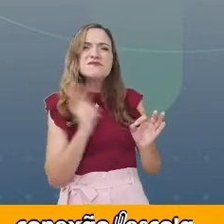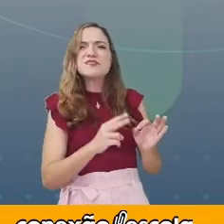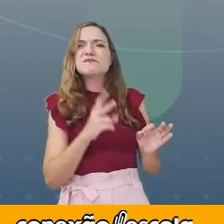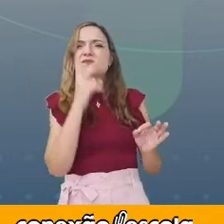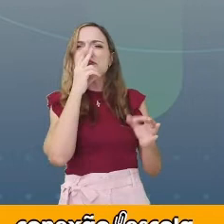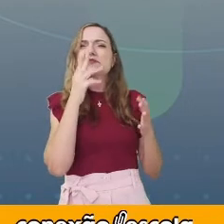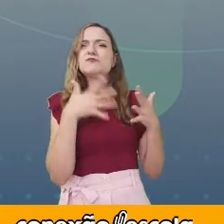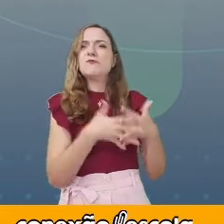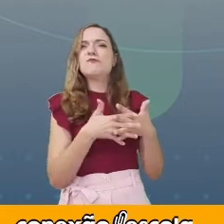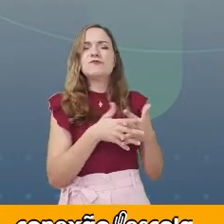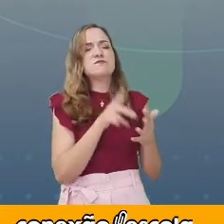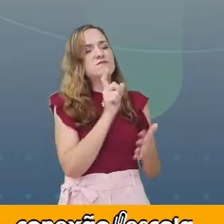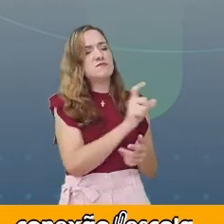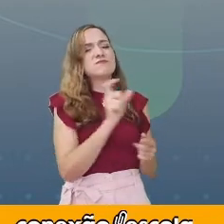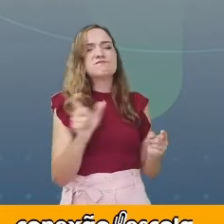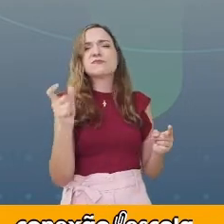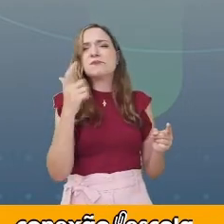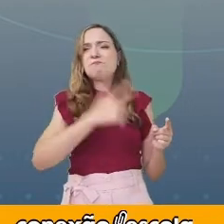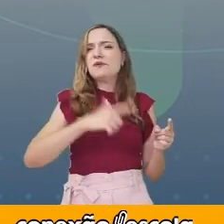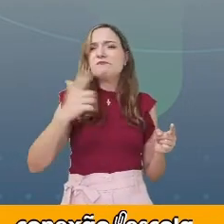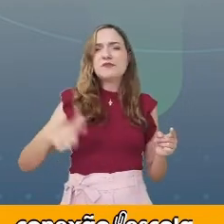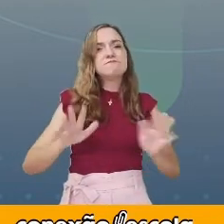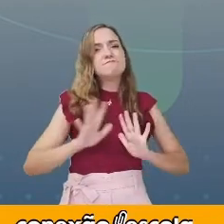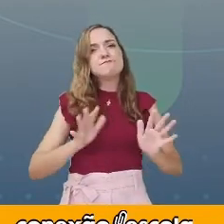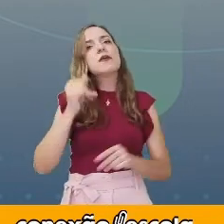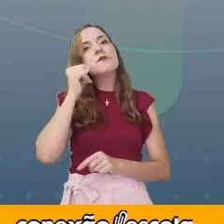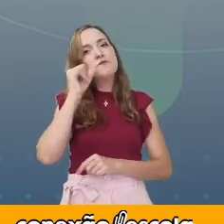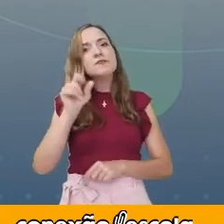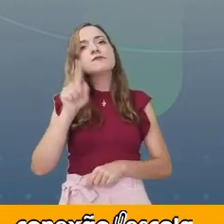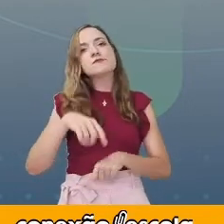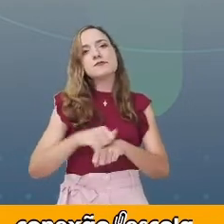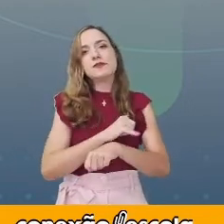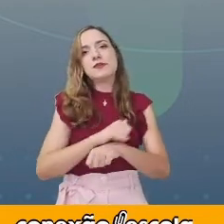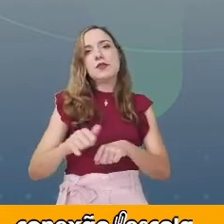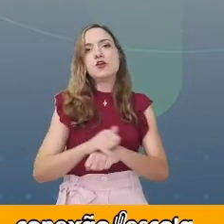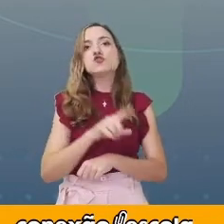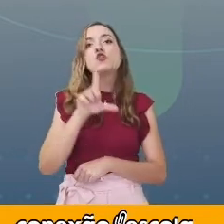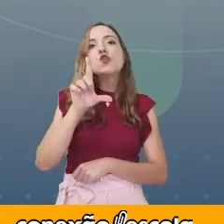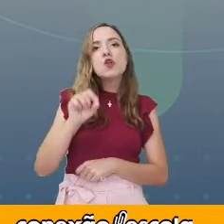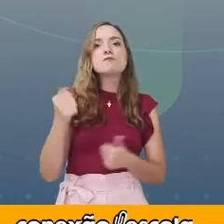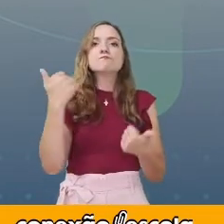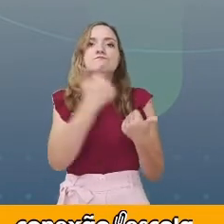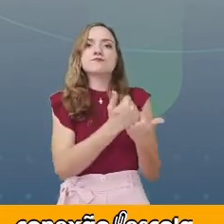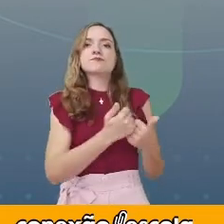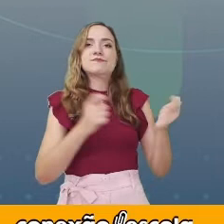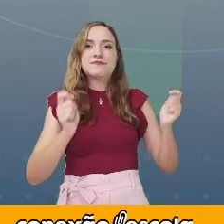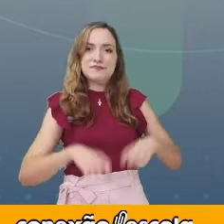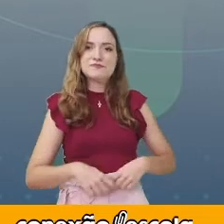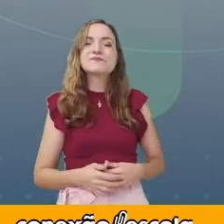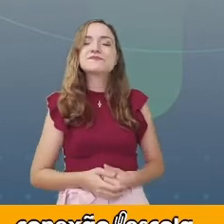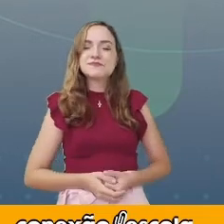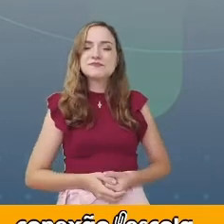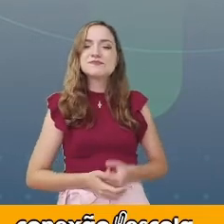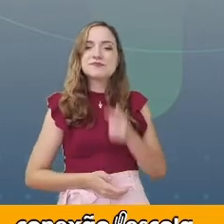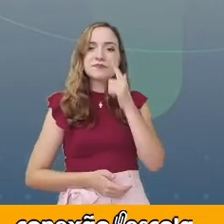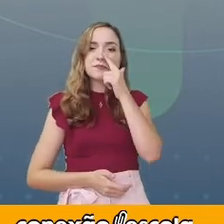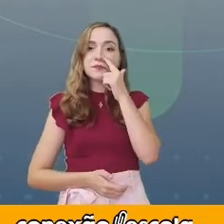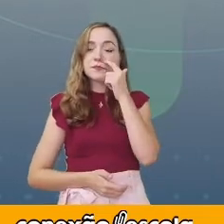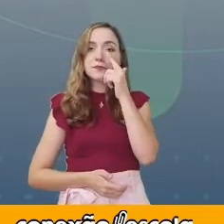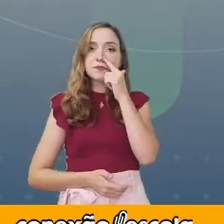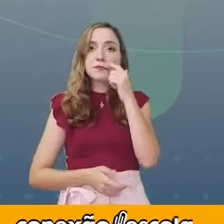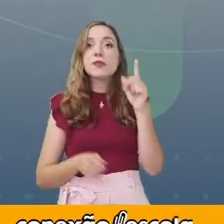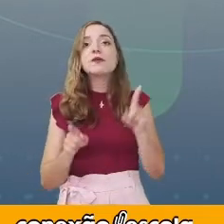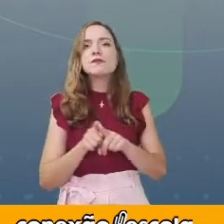com tanta repetição. Então, é uma estratégia aí na hora de escrever. As figuras de linguagem,